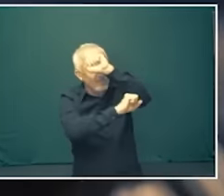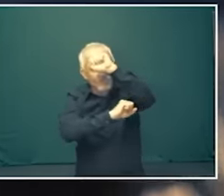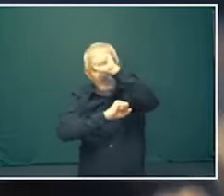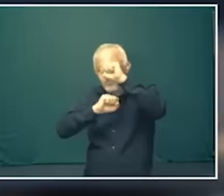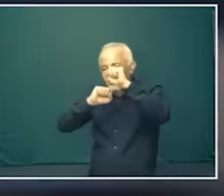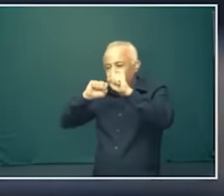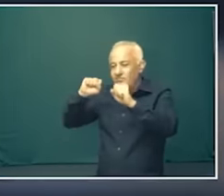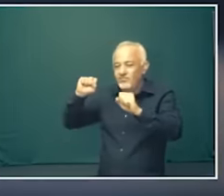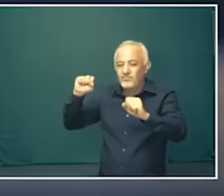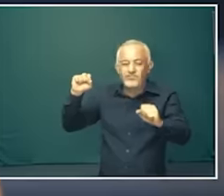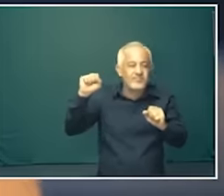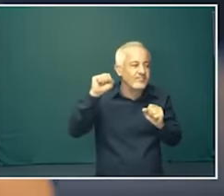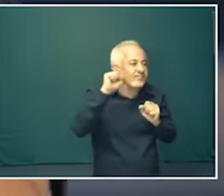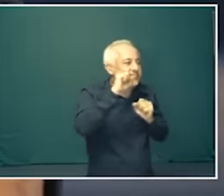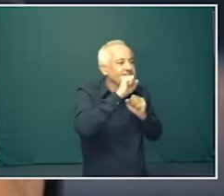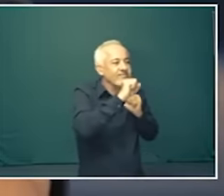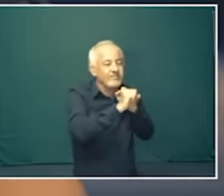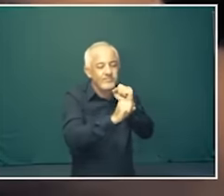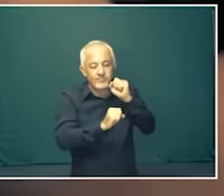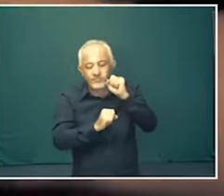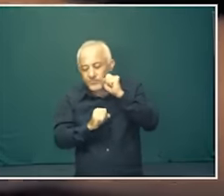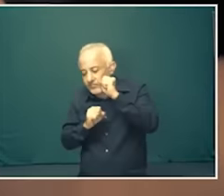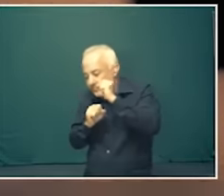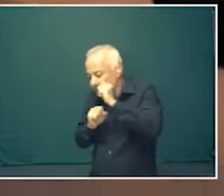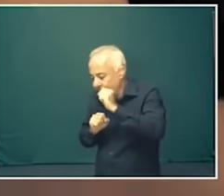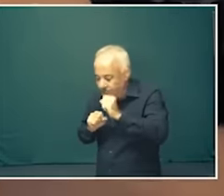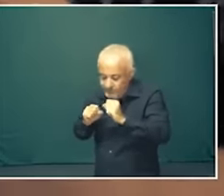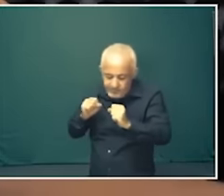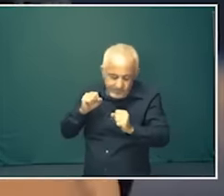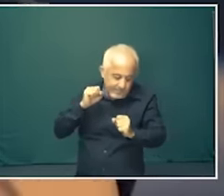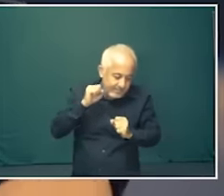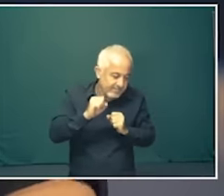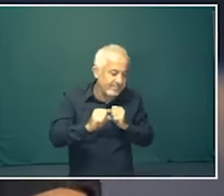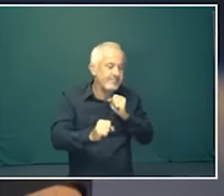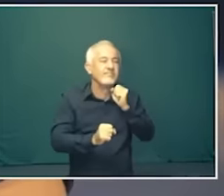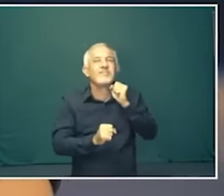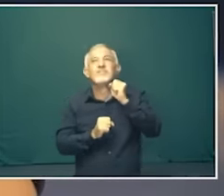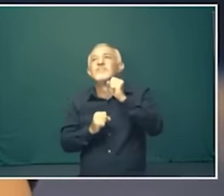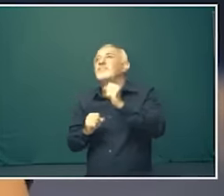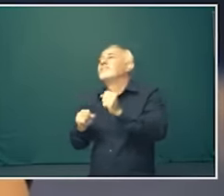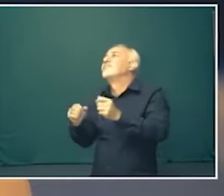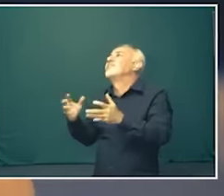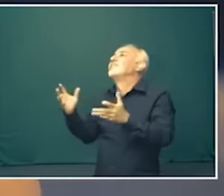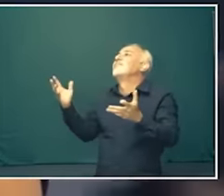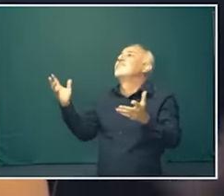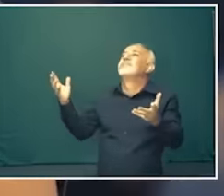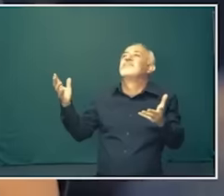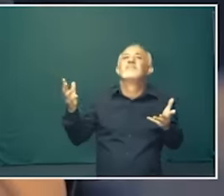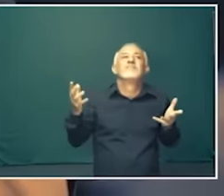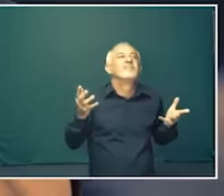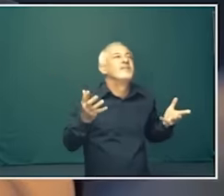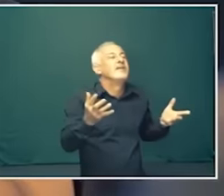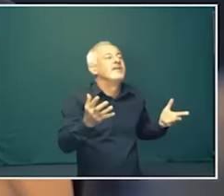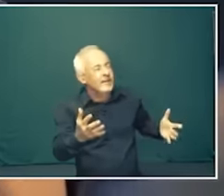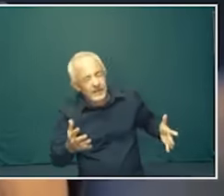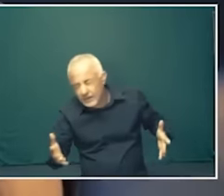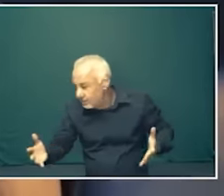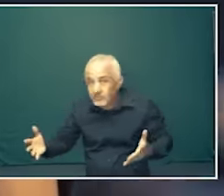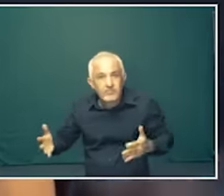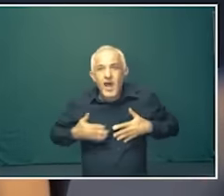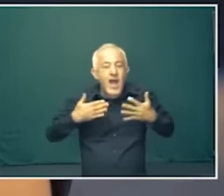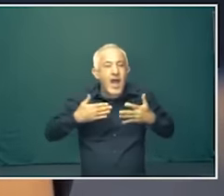aquecer. Beijo, Breno e Caio César. Essa música vocês escreveram, hein? Com 13 anos de idade. De repente